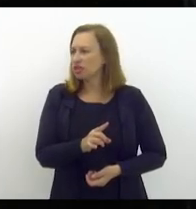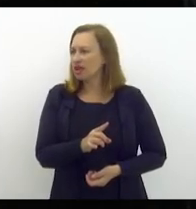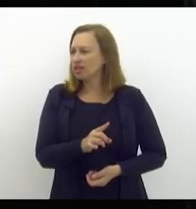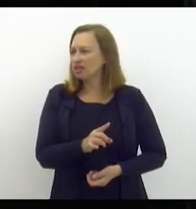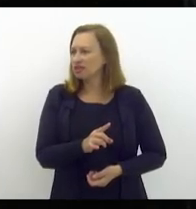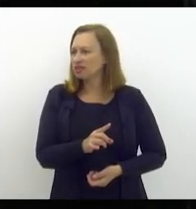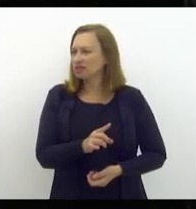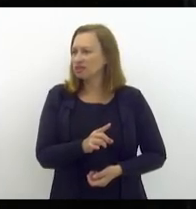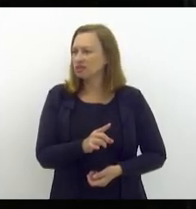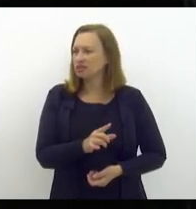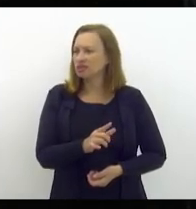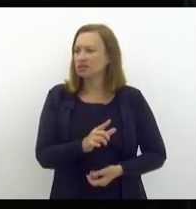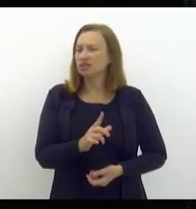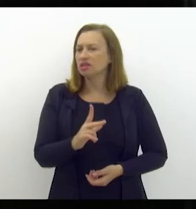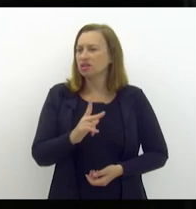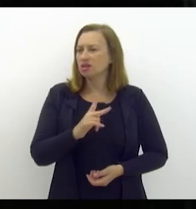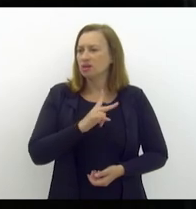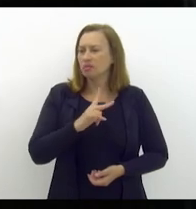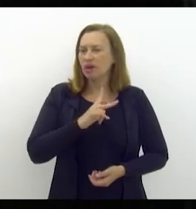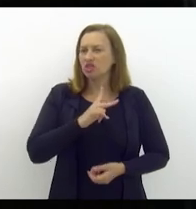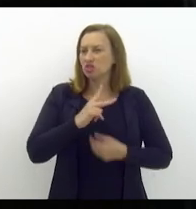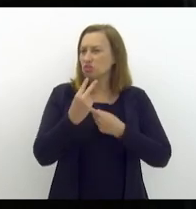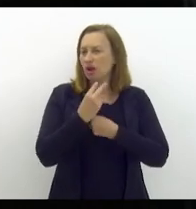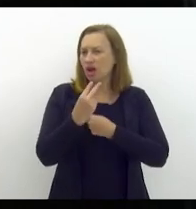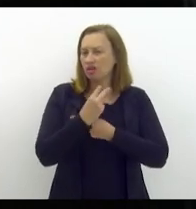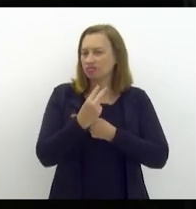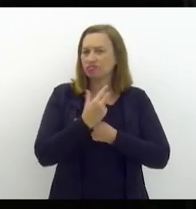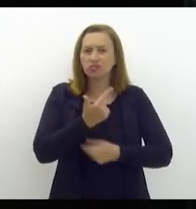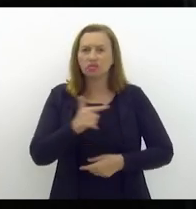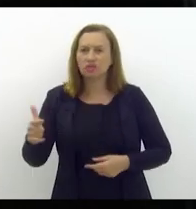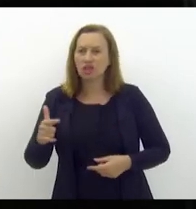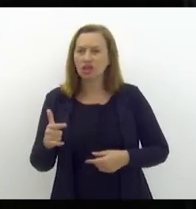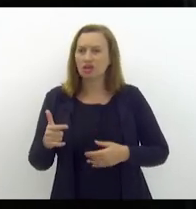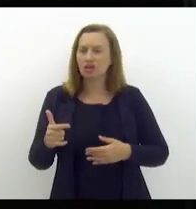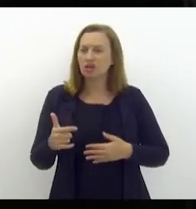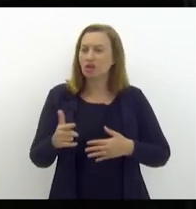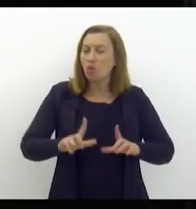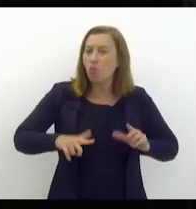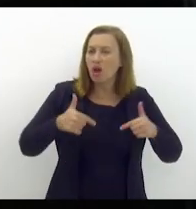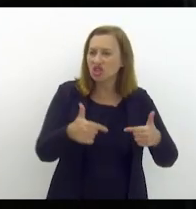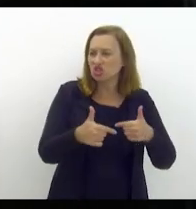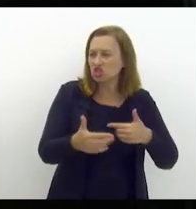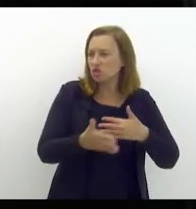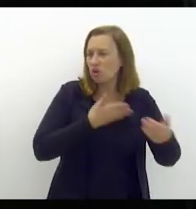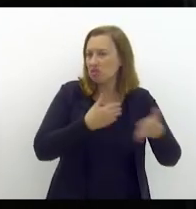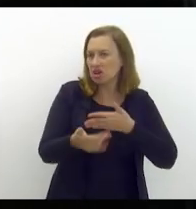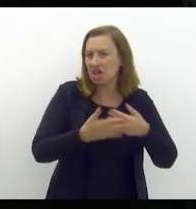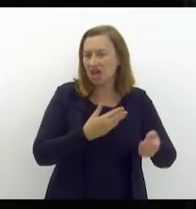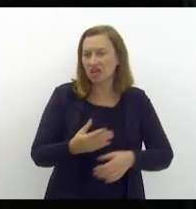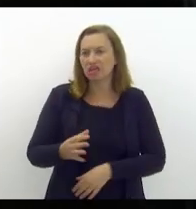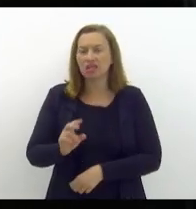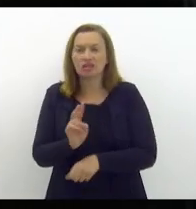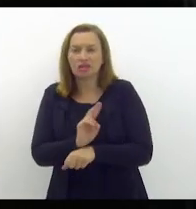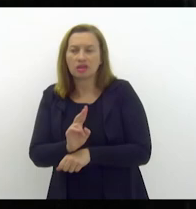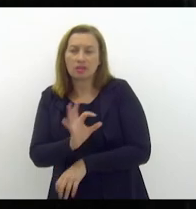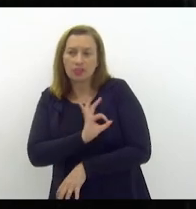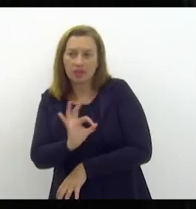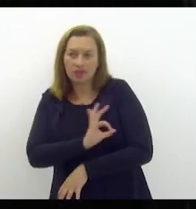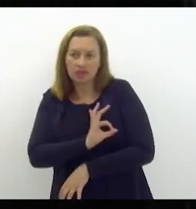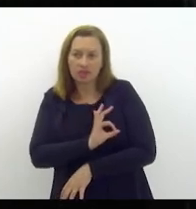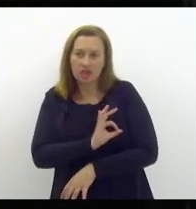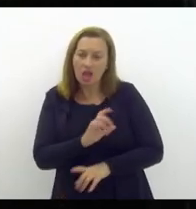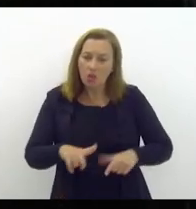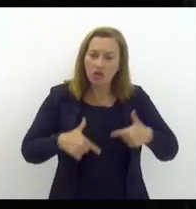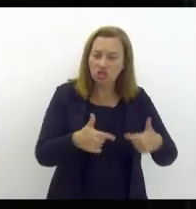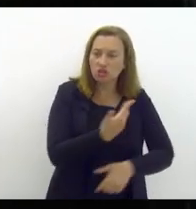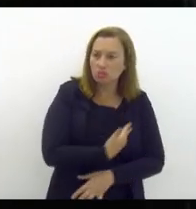argumento falacioso. Na ação, seja ela qual for a ação de um agente de segurança, ela é uma ação